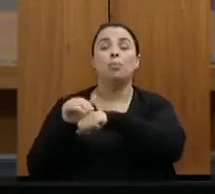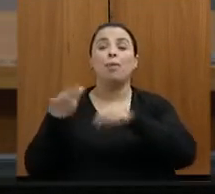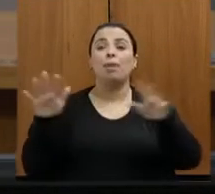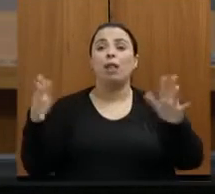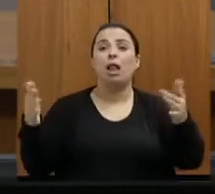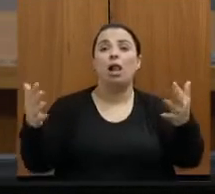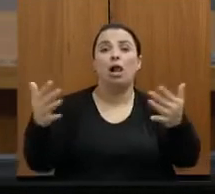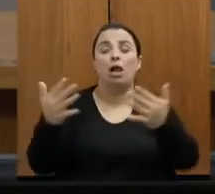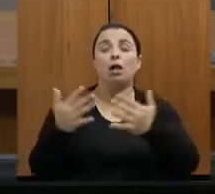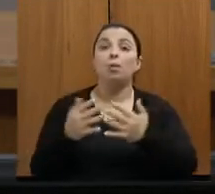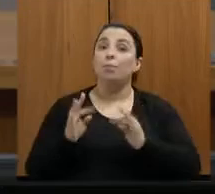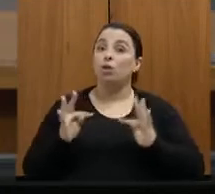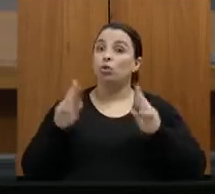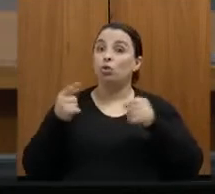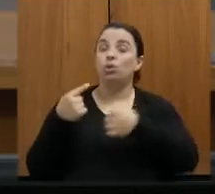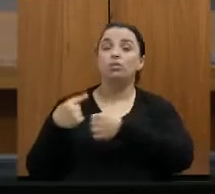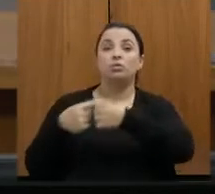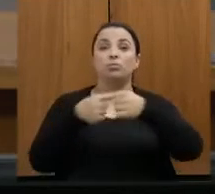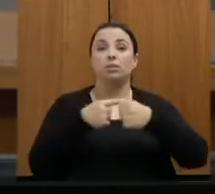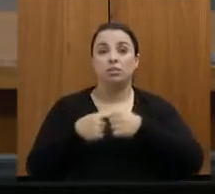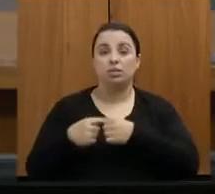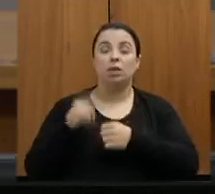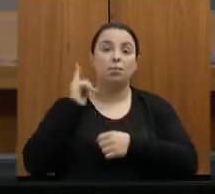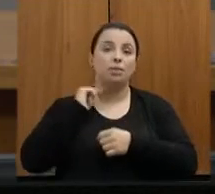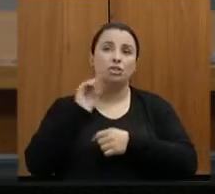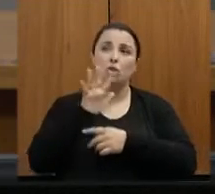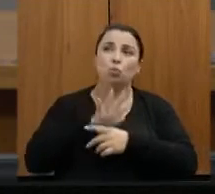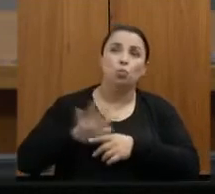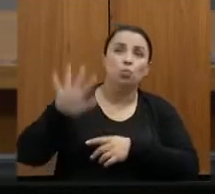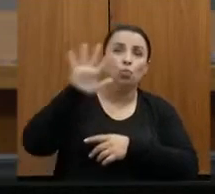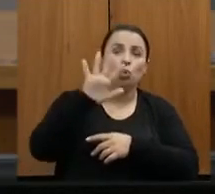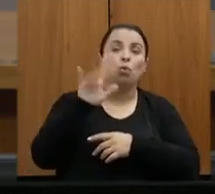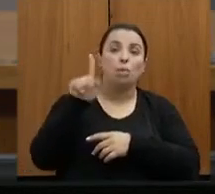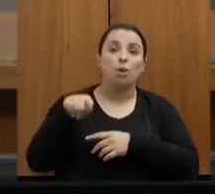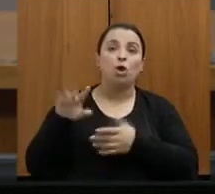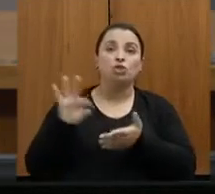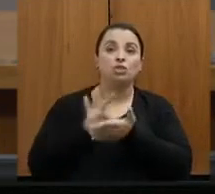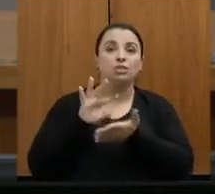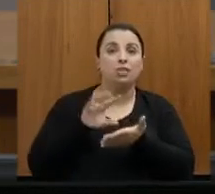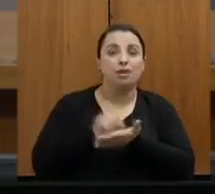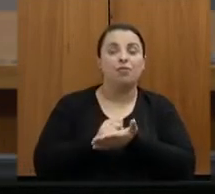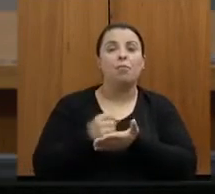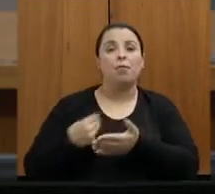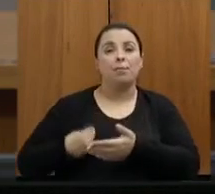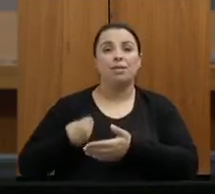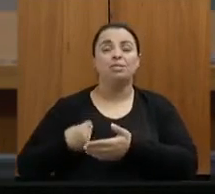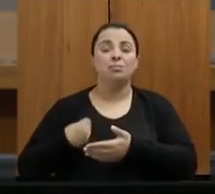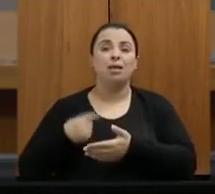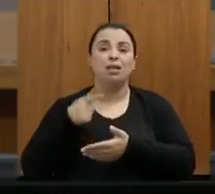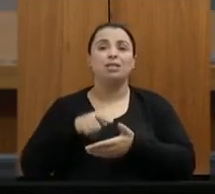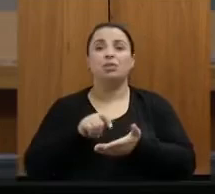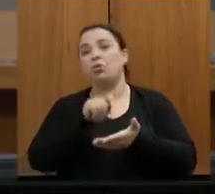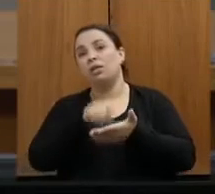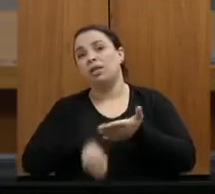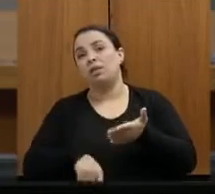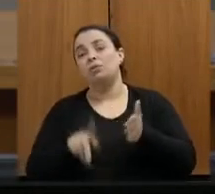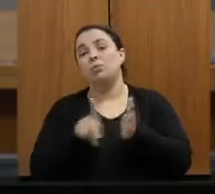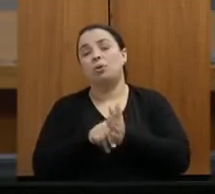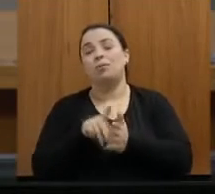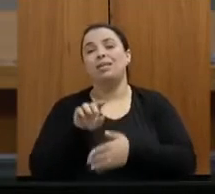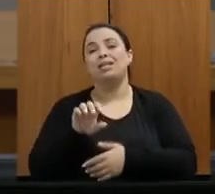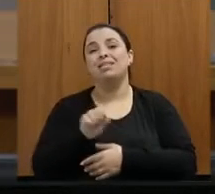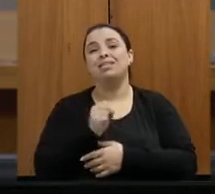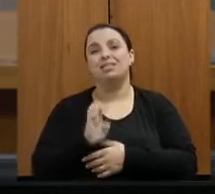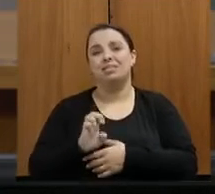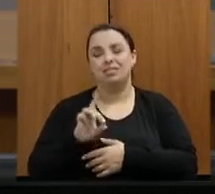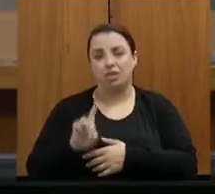municípios de Minas Gerais poderem se inscrever para participar dessa contratação feita pela CED. E nesse